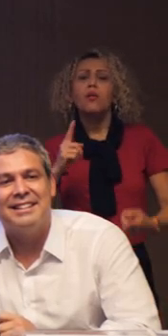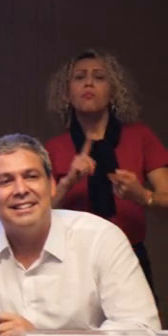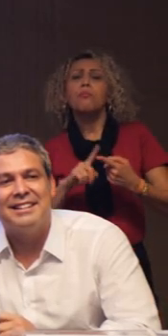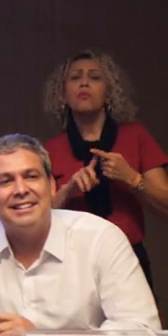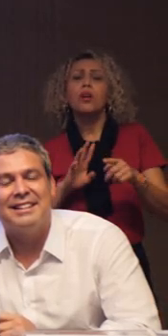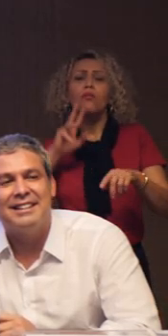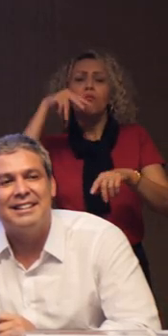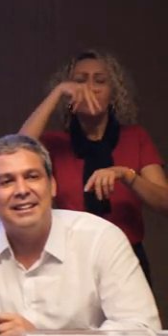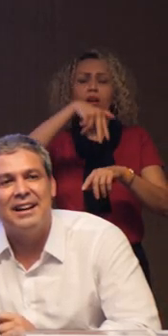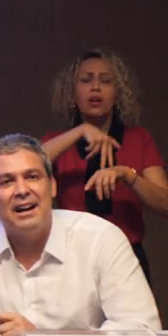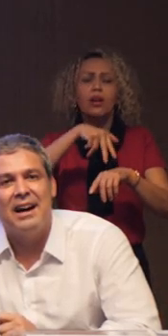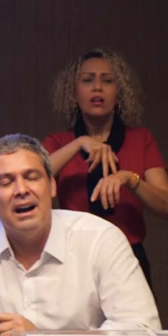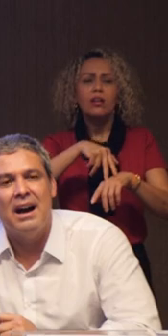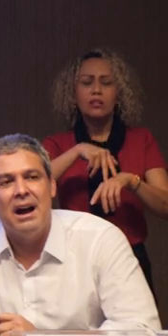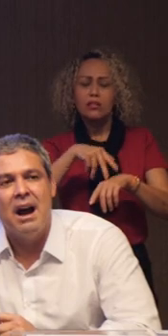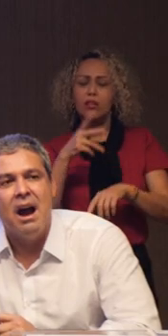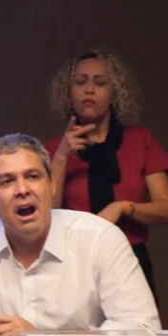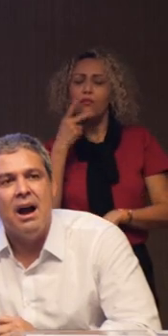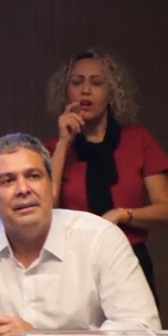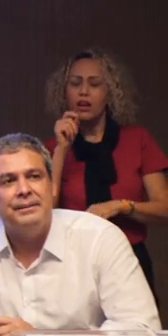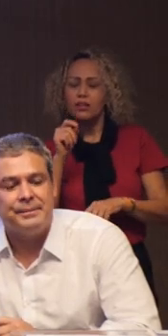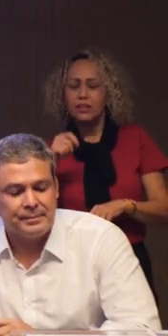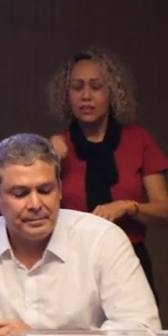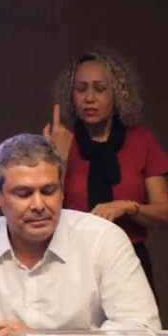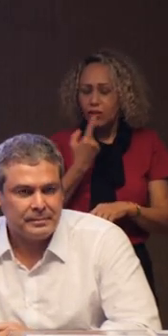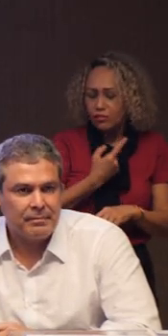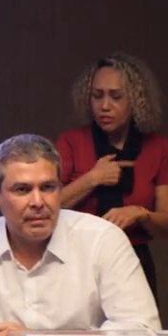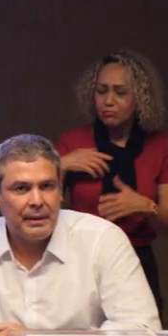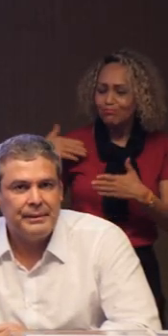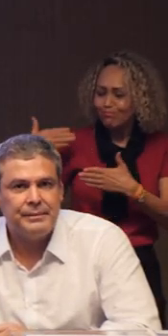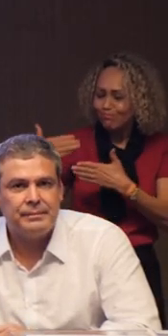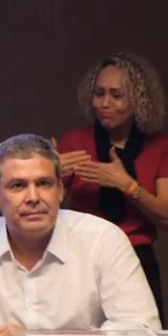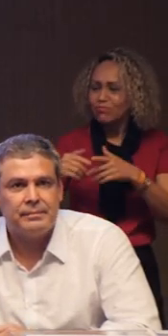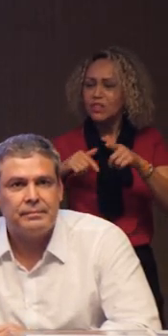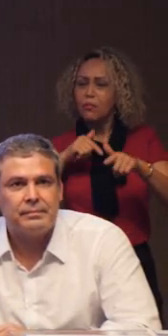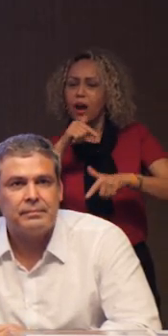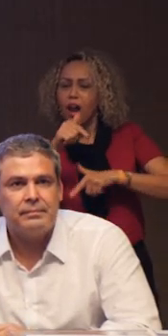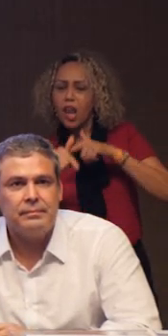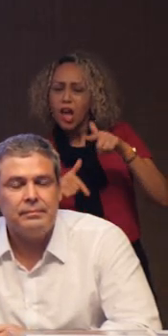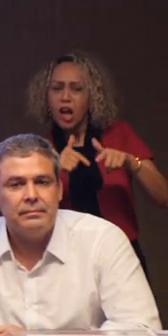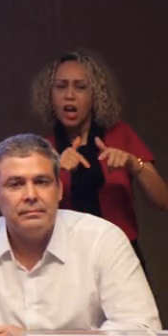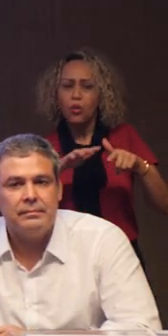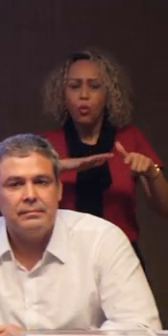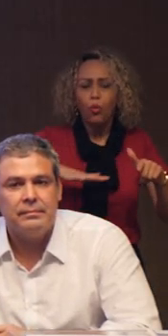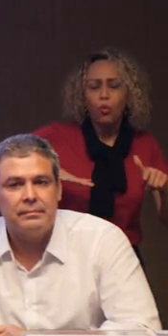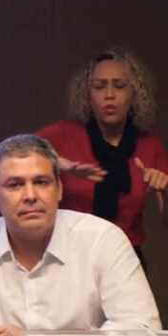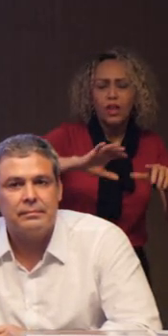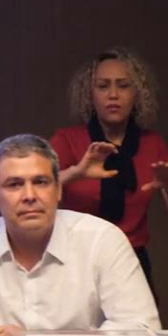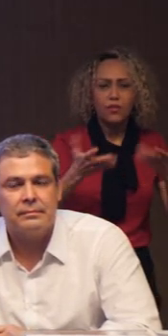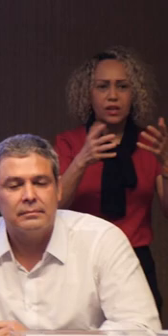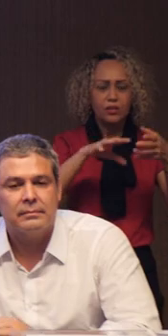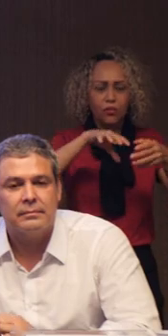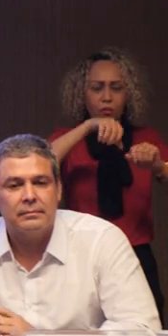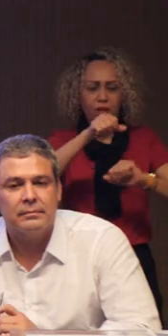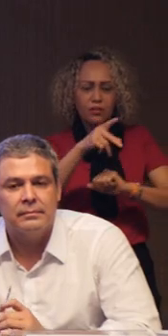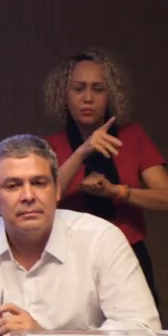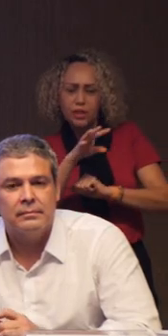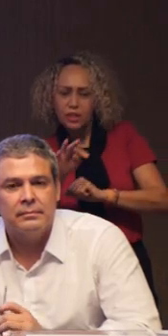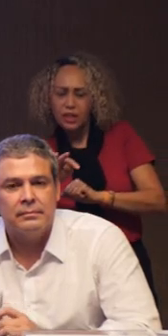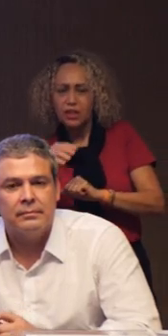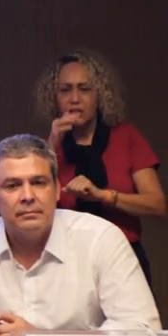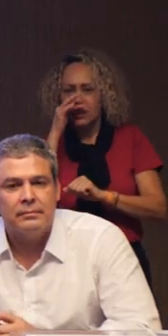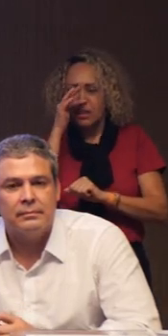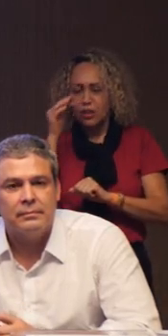vem trabalhando nas oficinas da Nova Primavera, nos eventos de formação do PT, que é como capitalizar os votos que o presidente